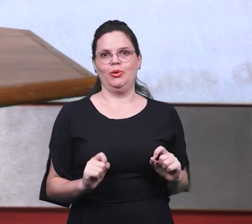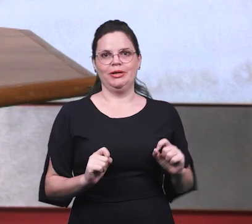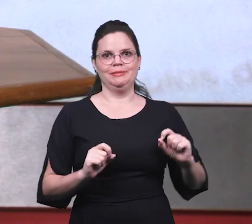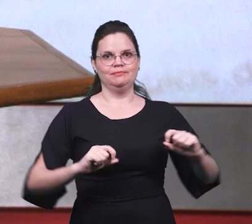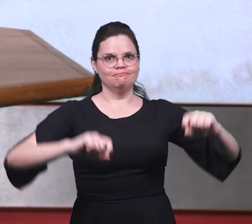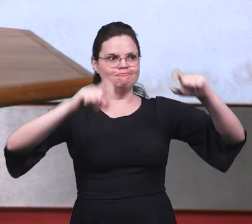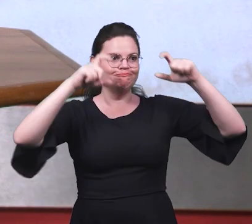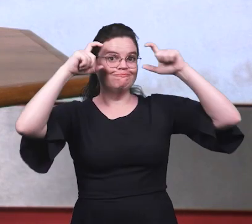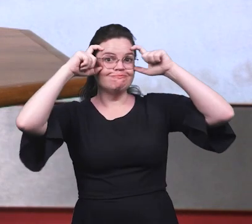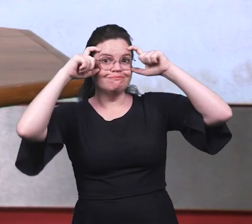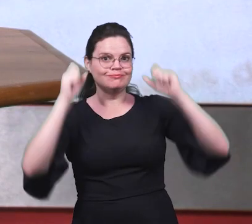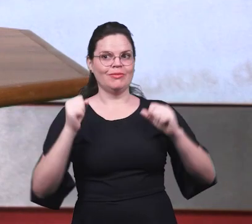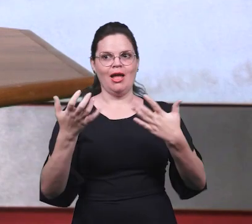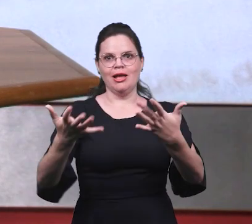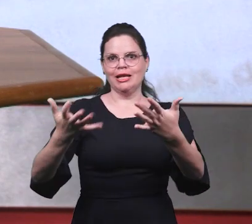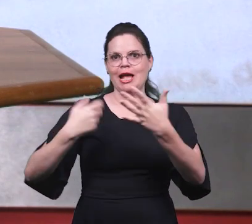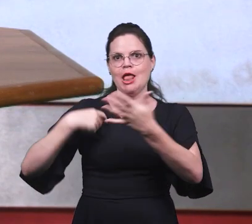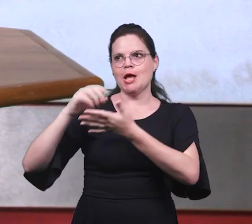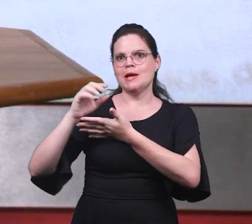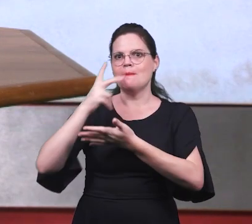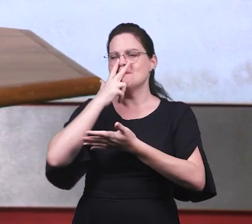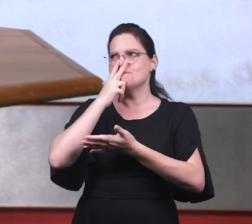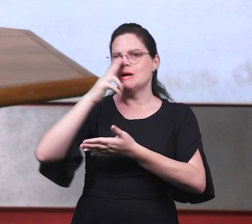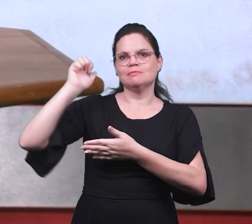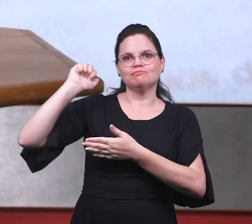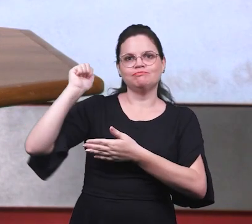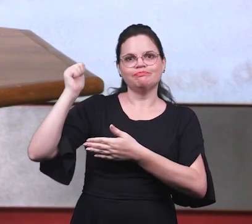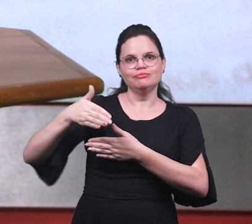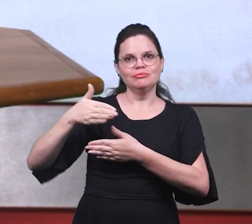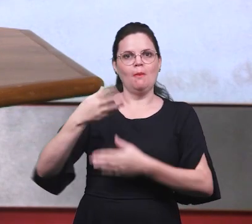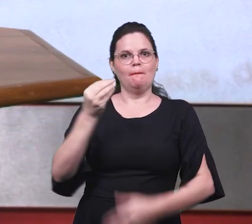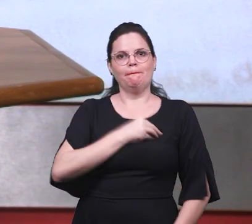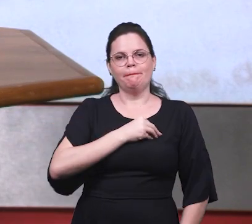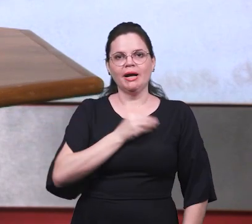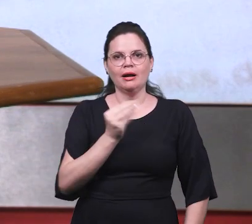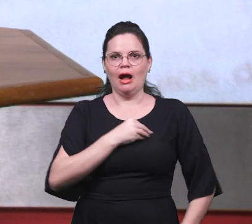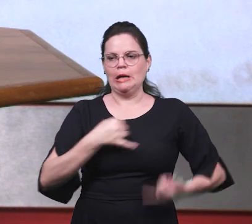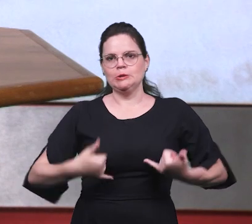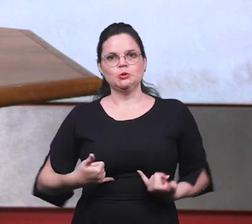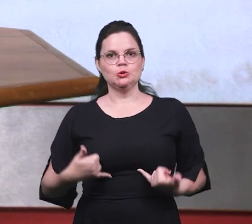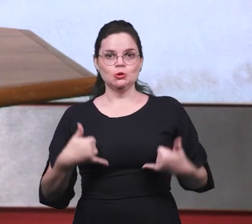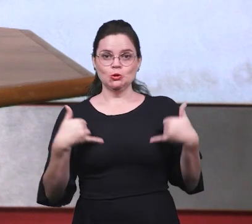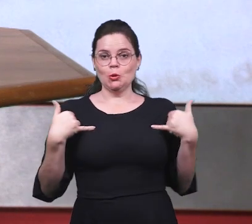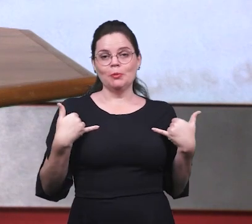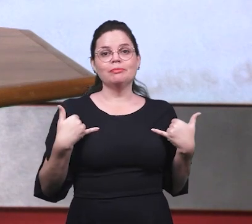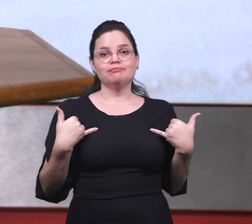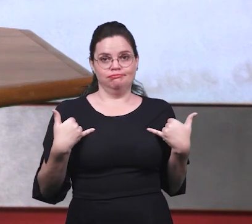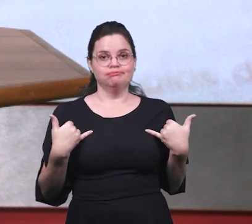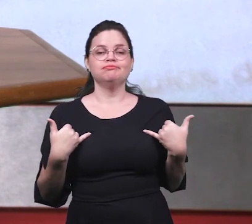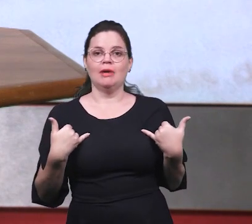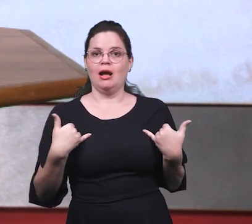carne, a concupiscência dos olhos e a soberba da vida,